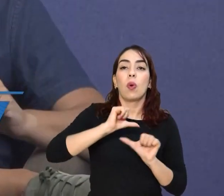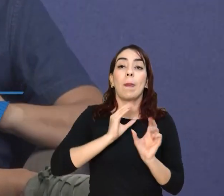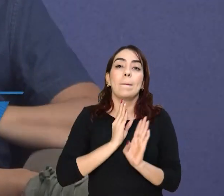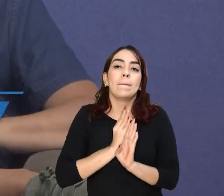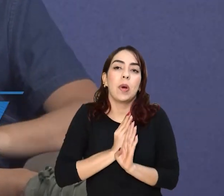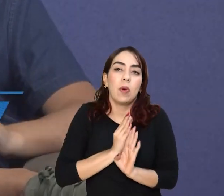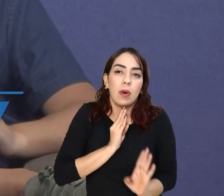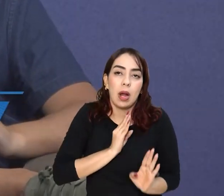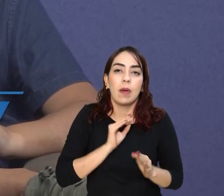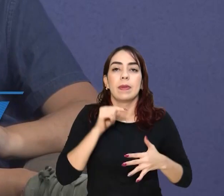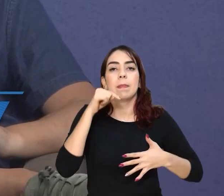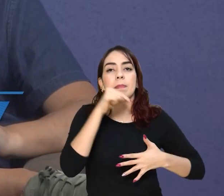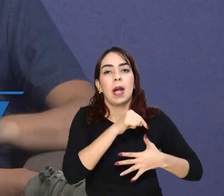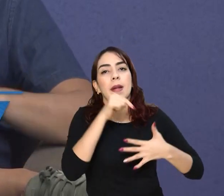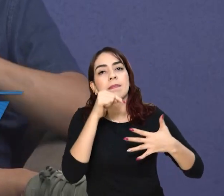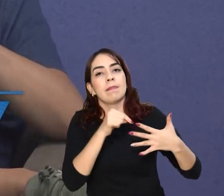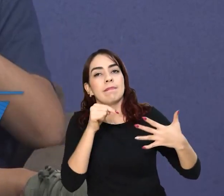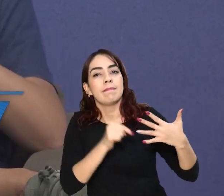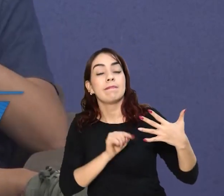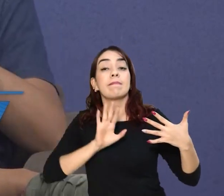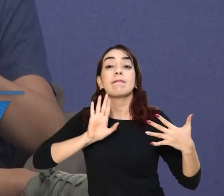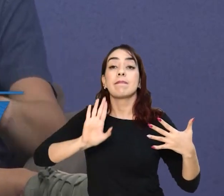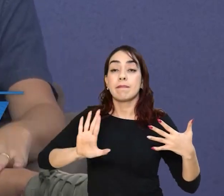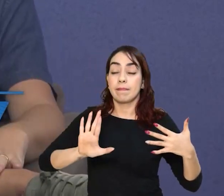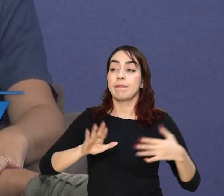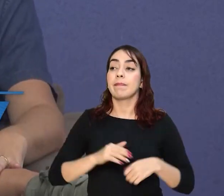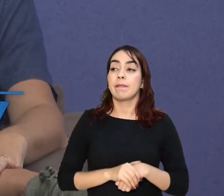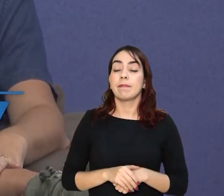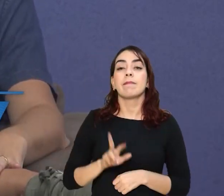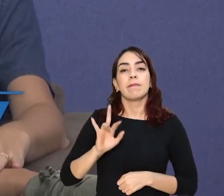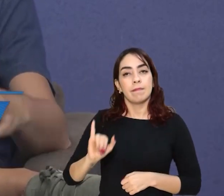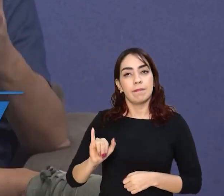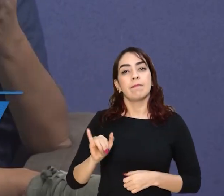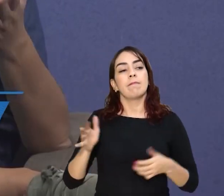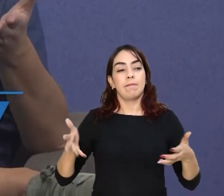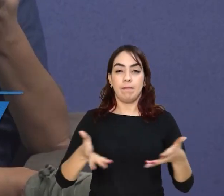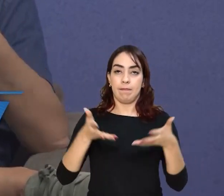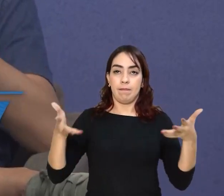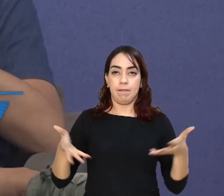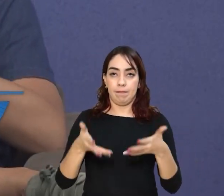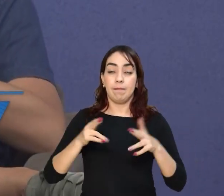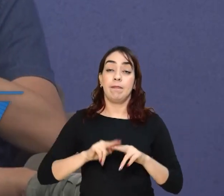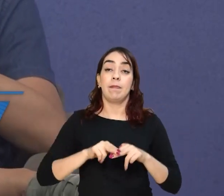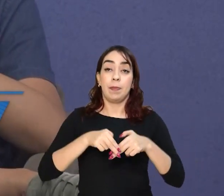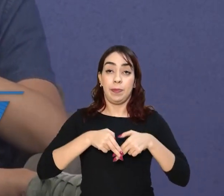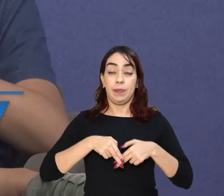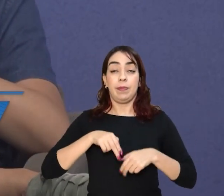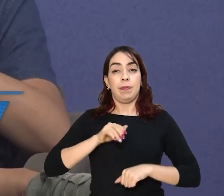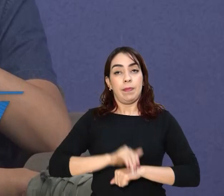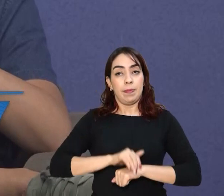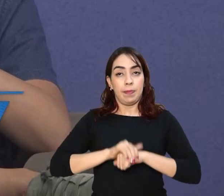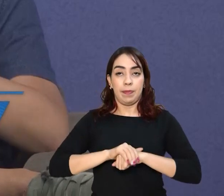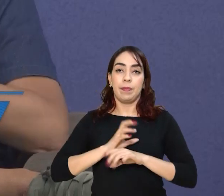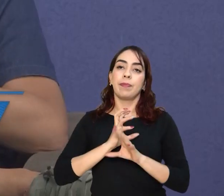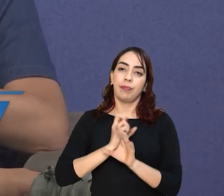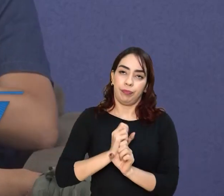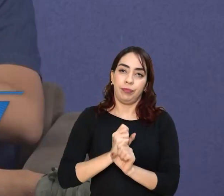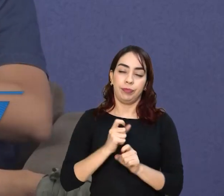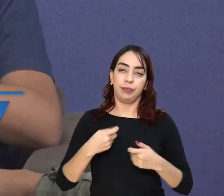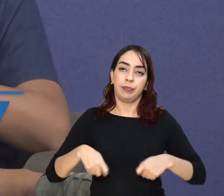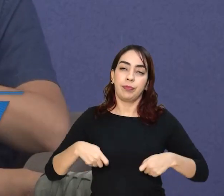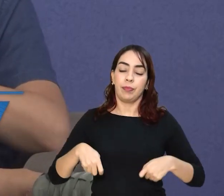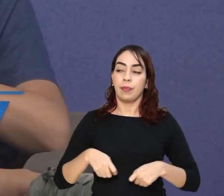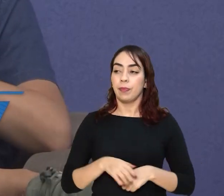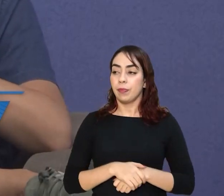favorito para a Série B. Foi. E a cobrança vai ser para isso. Então, o Ceará precisa fazer mais pontos. Mais desempenho